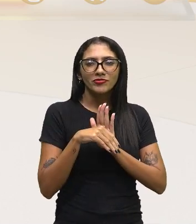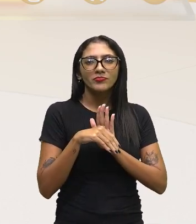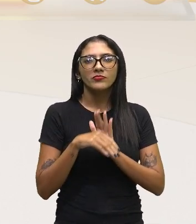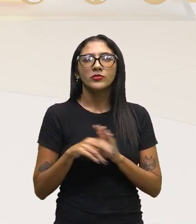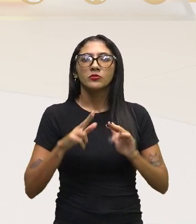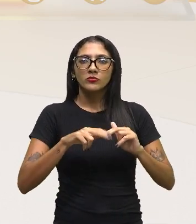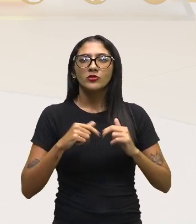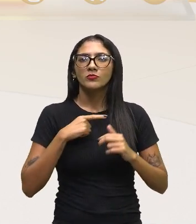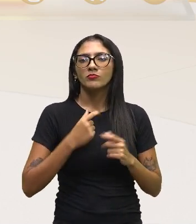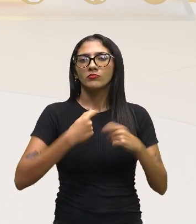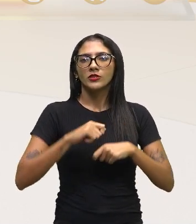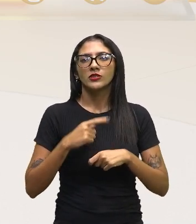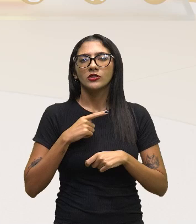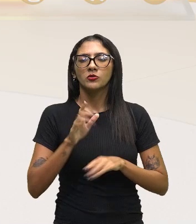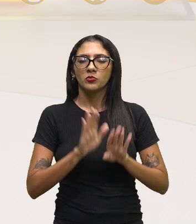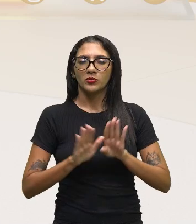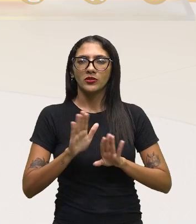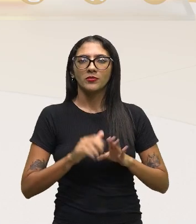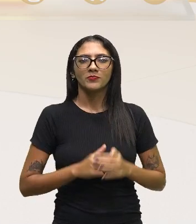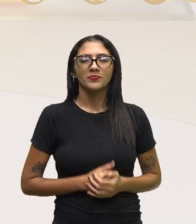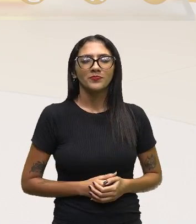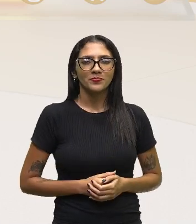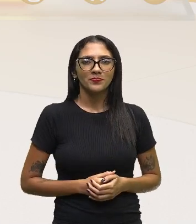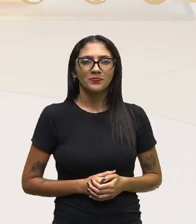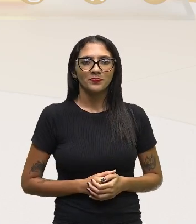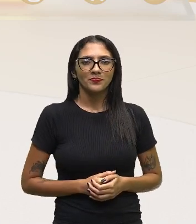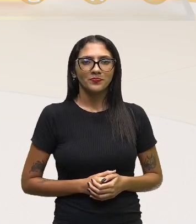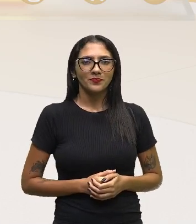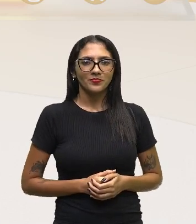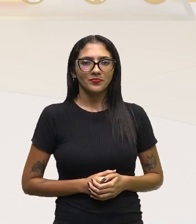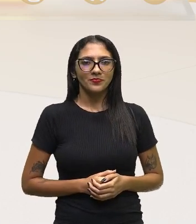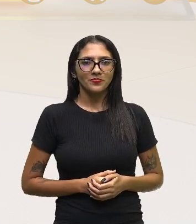muito cuidado. Vamos ver uma outra característica aqui também.